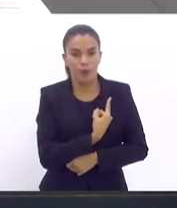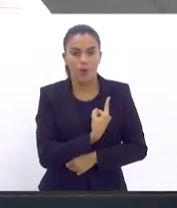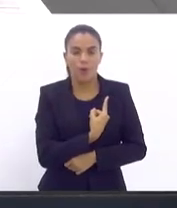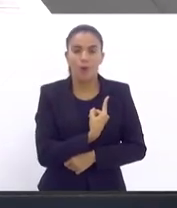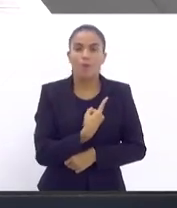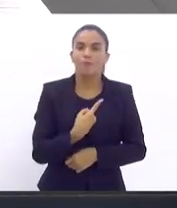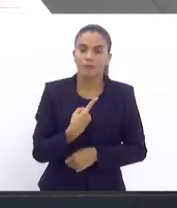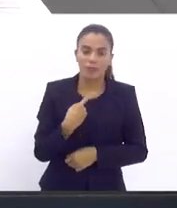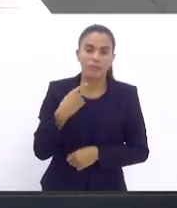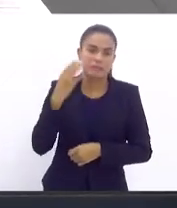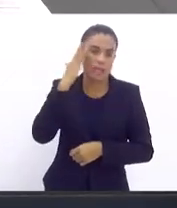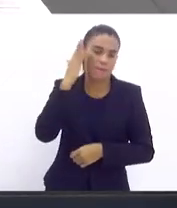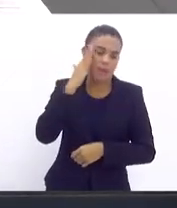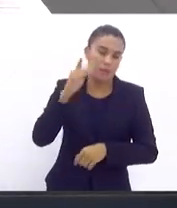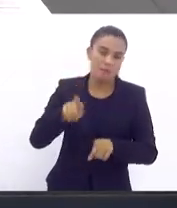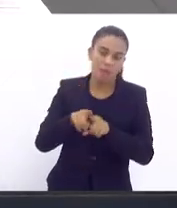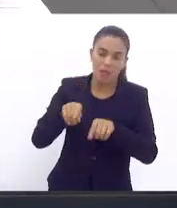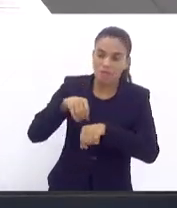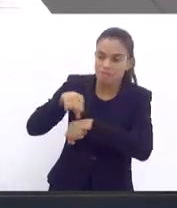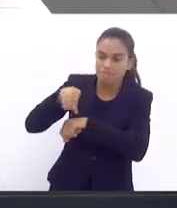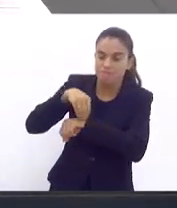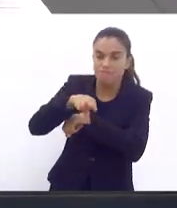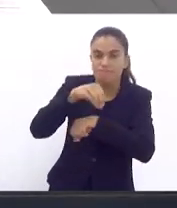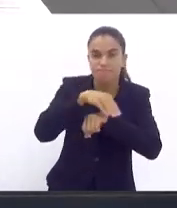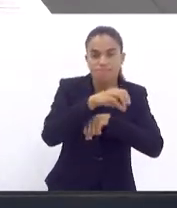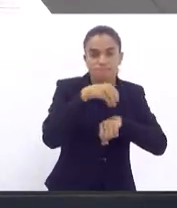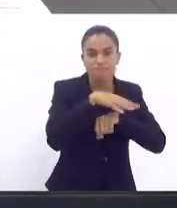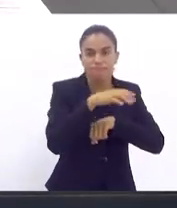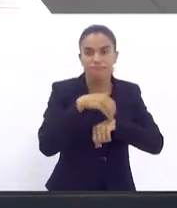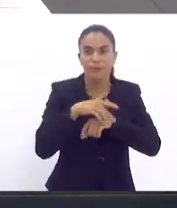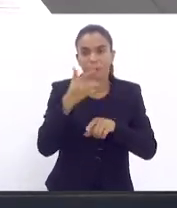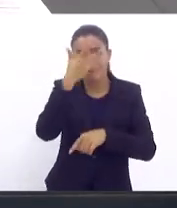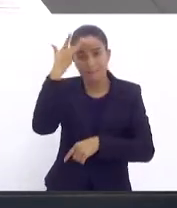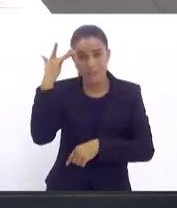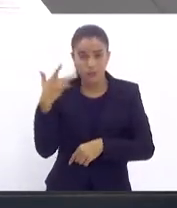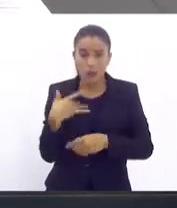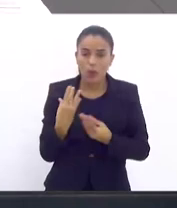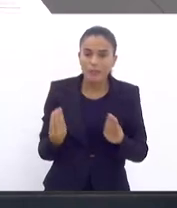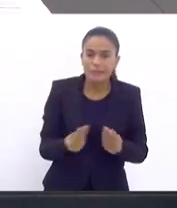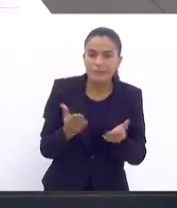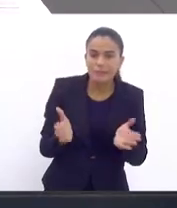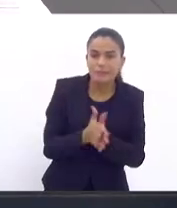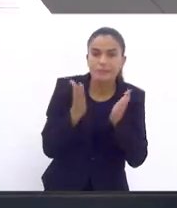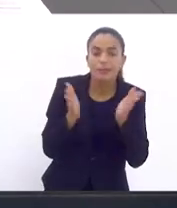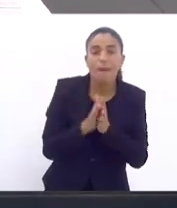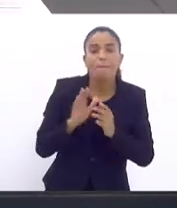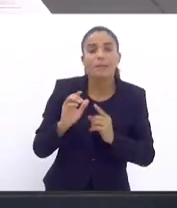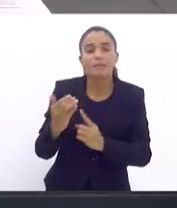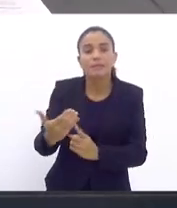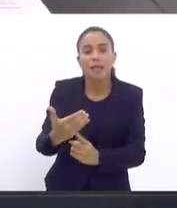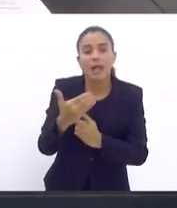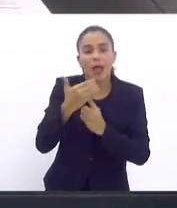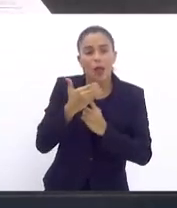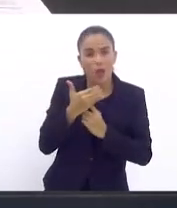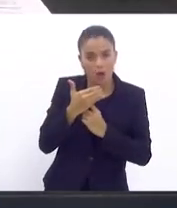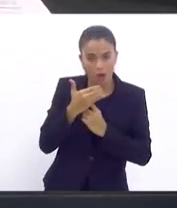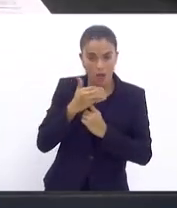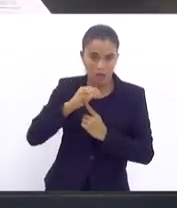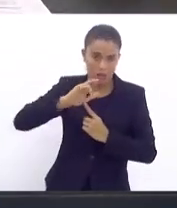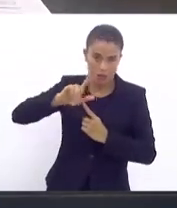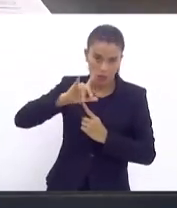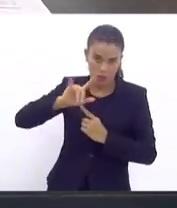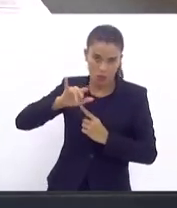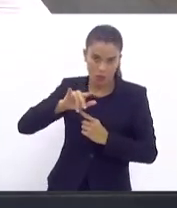e esclarecimento da sociedade Nesse sentido porque pessoas vulneráveis empobrecidas precisam ser acolhidas né e